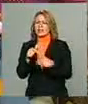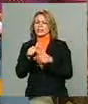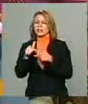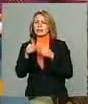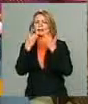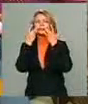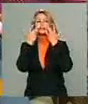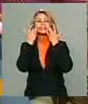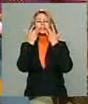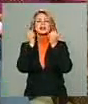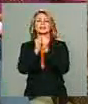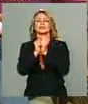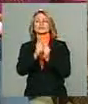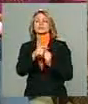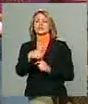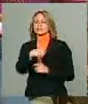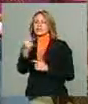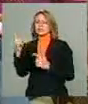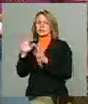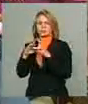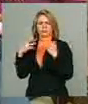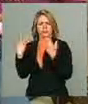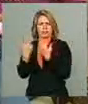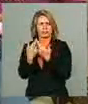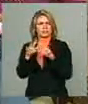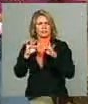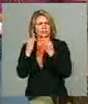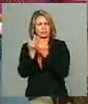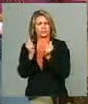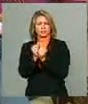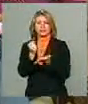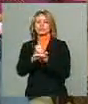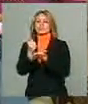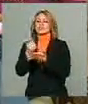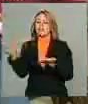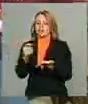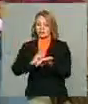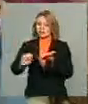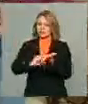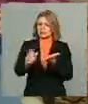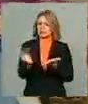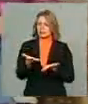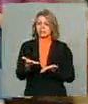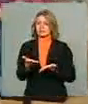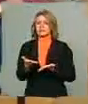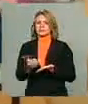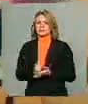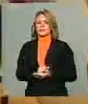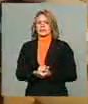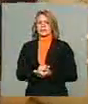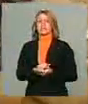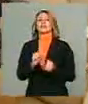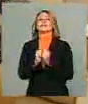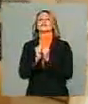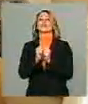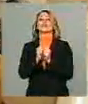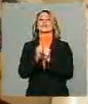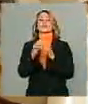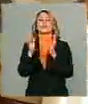Recreio a sua mulher o senhor a senhora e a sua filha vai ser contratada agora ass ele era diretor do do do